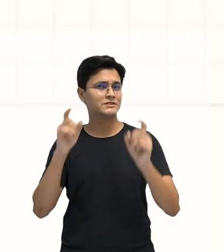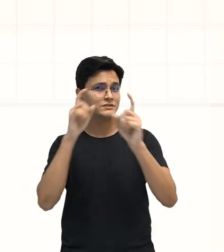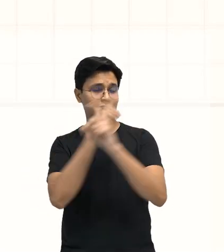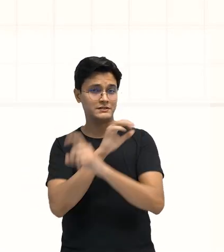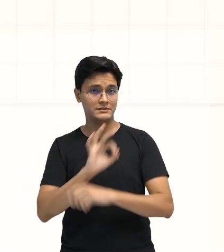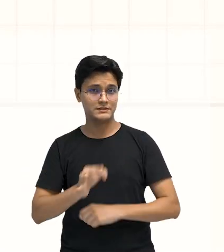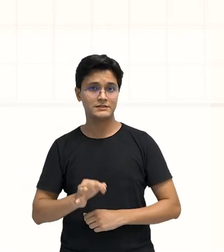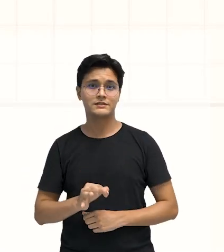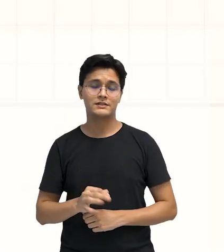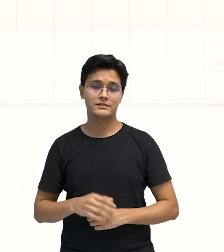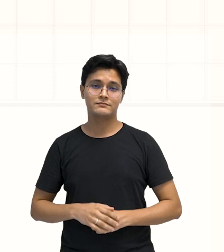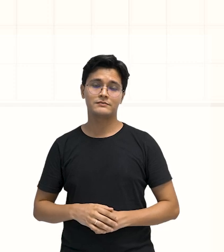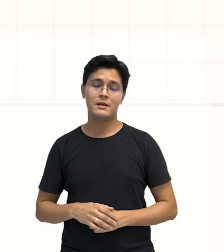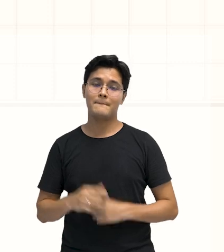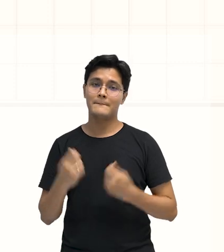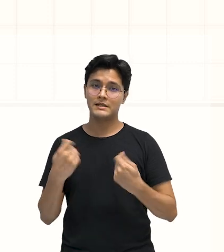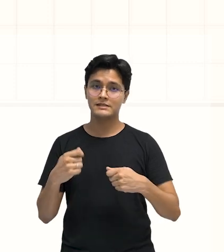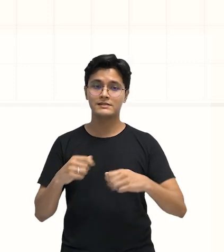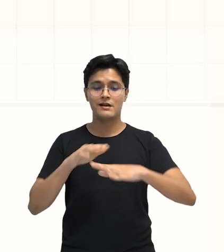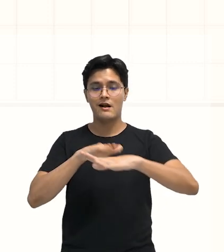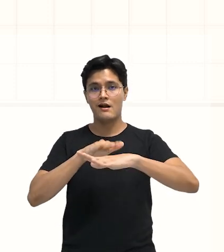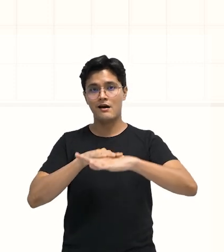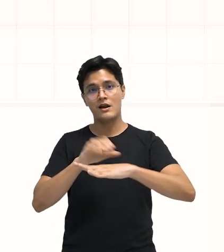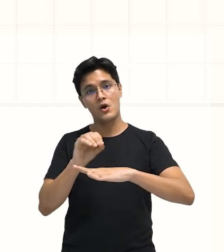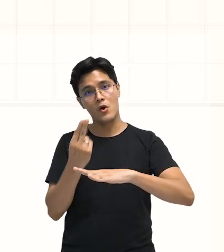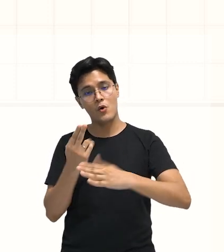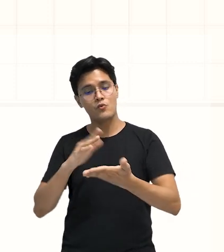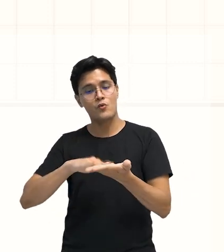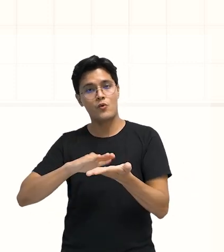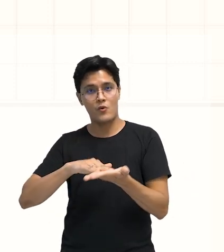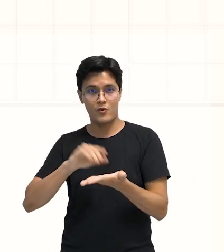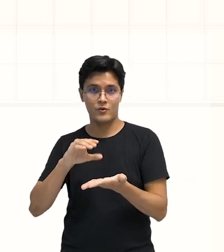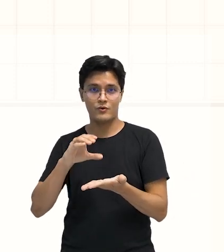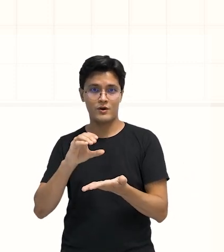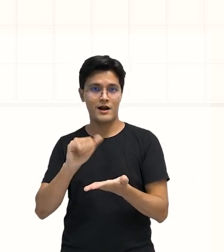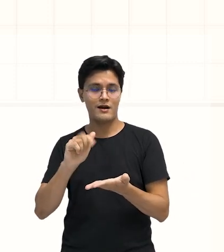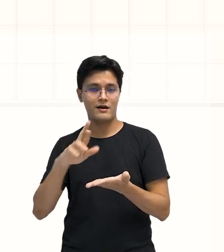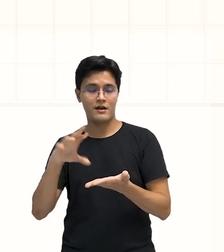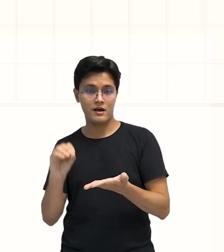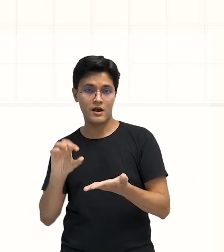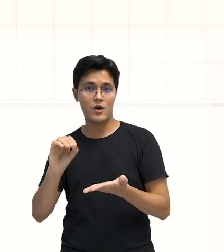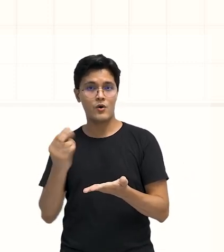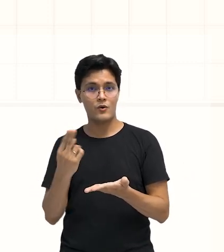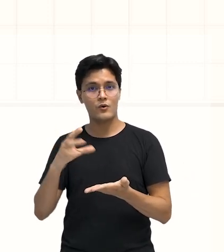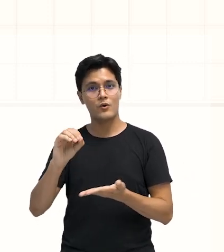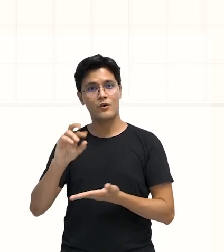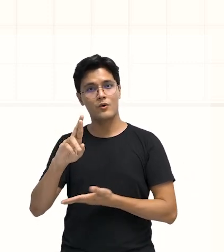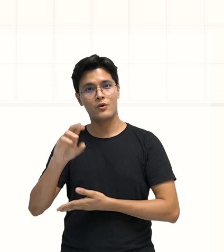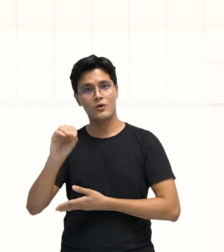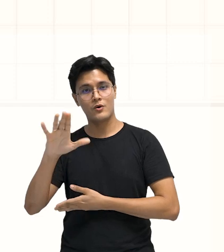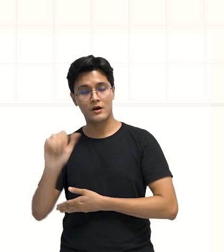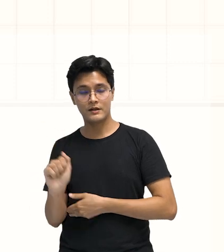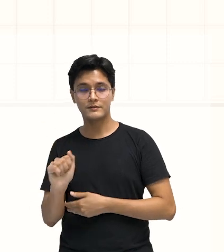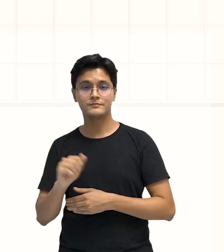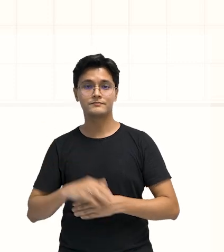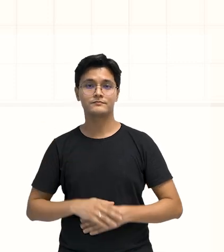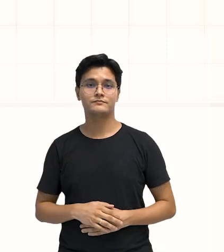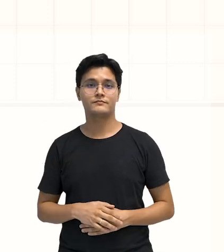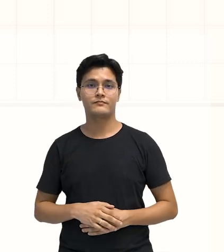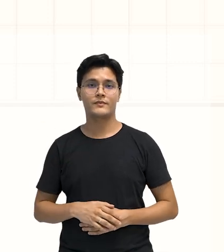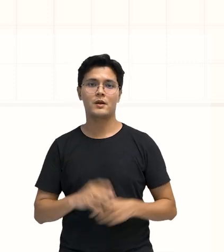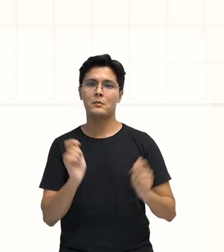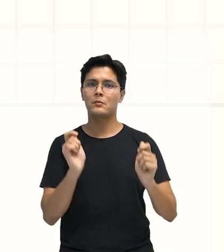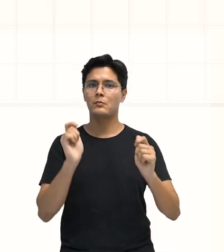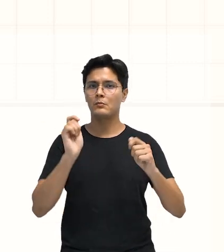registrada. Ou vai cair cara, ou vai cair coroa. E ponto final. Tá? A chance de sair uma